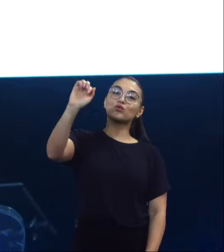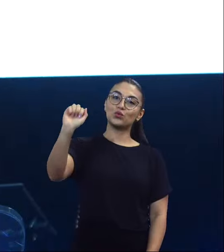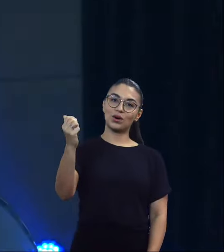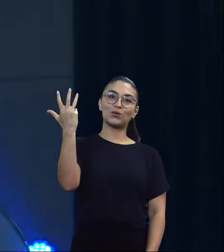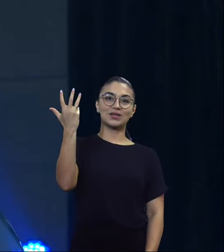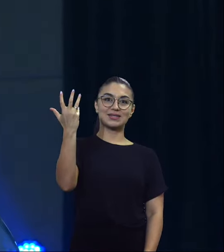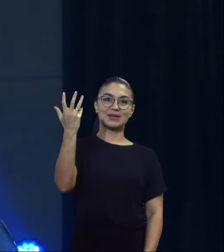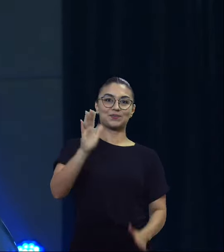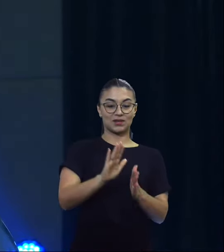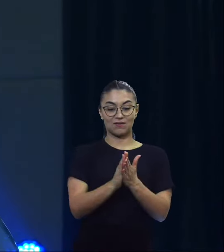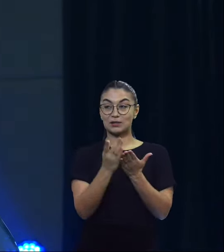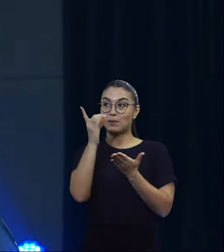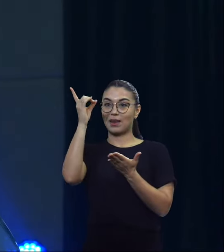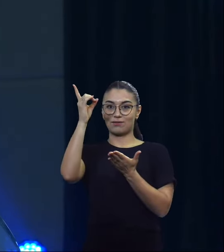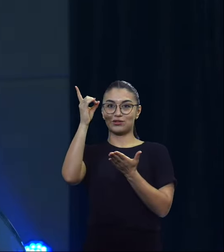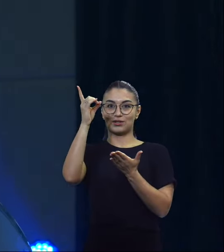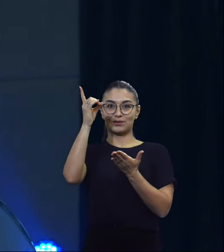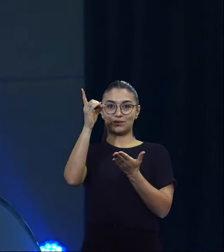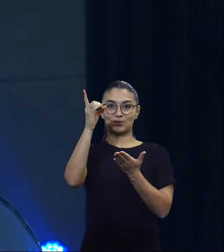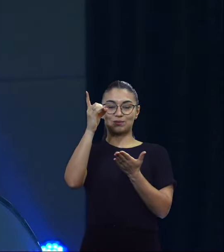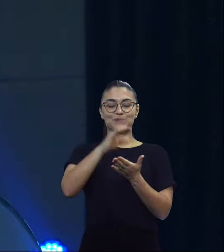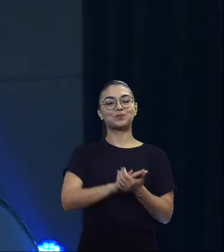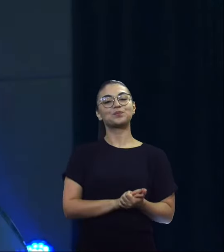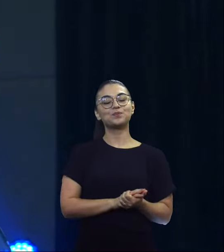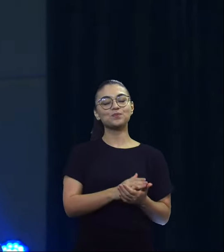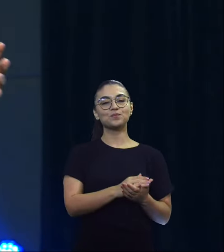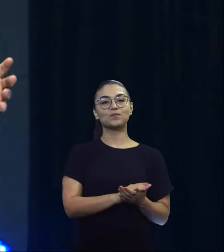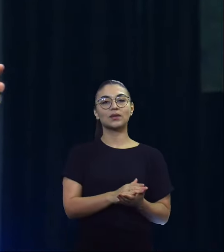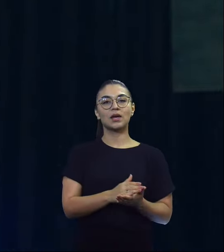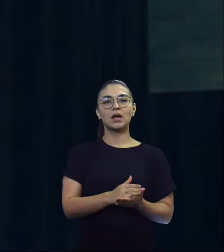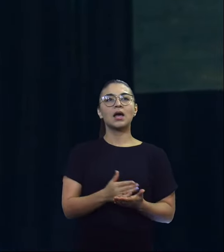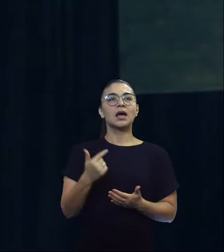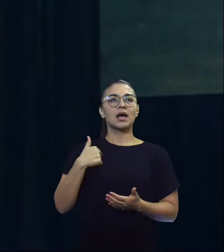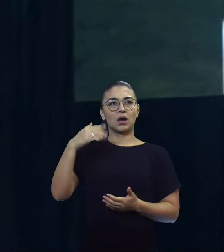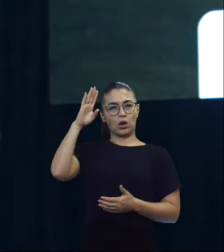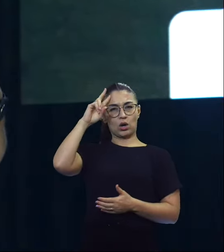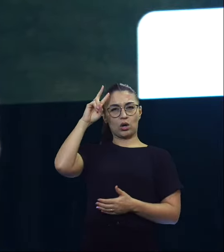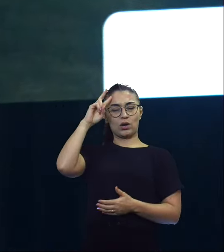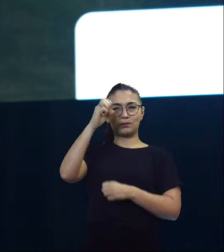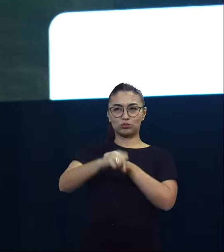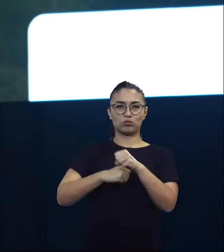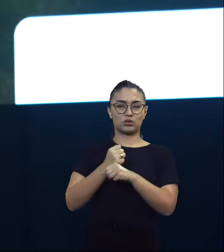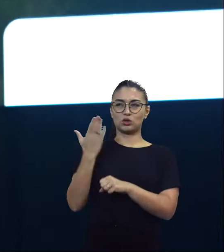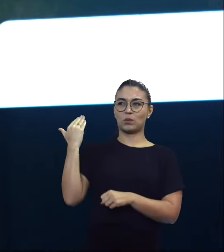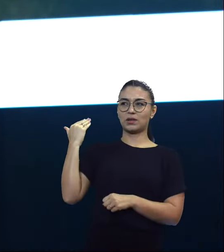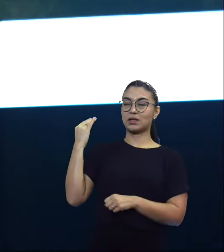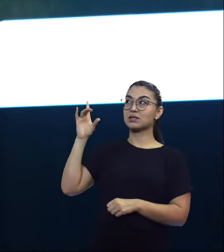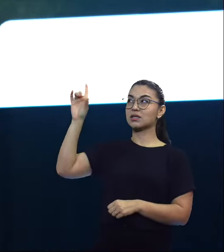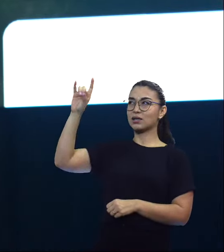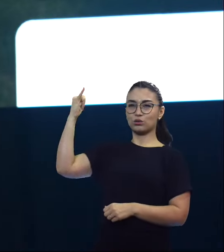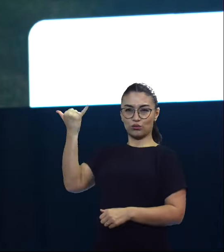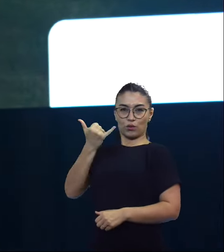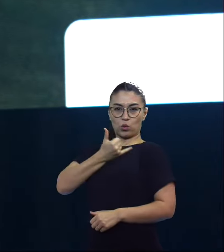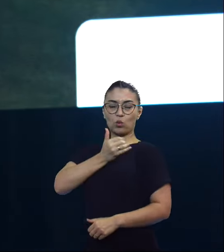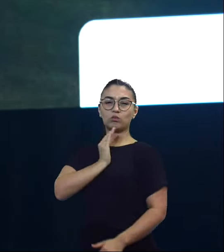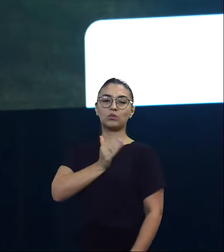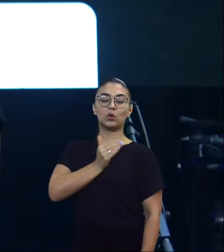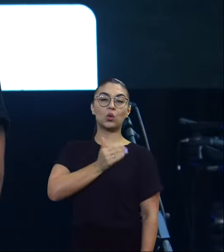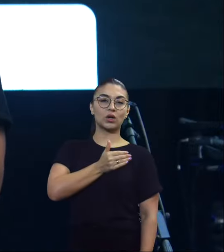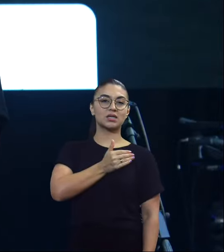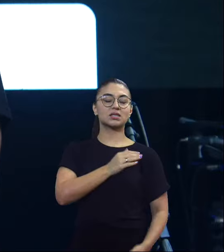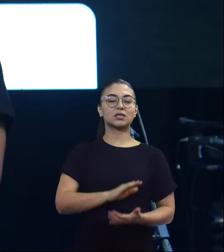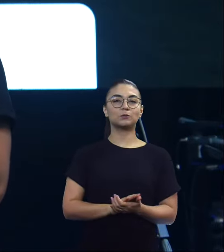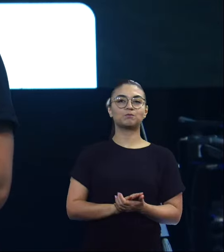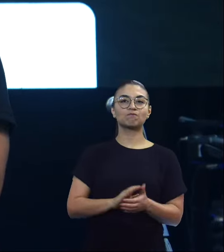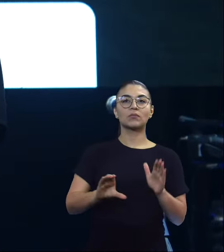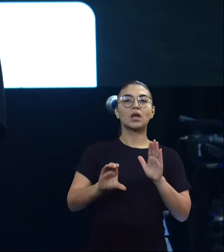palavra. Eu lembro que alguns anos atrás eu estava fazendo devocional e Deus falou muito forte ao meu coração no texto de Elias,